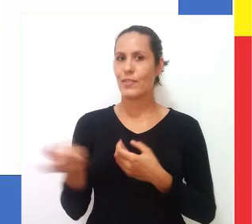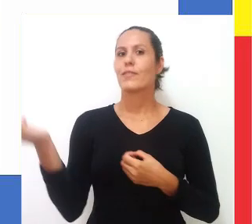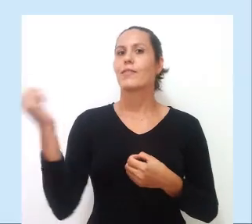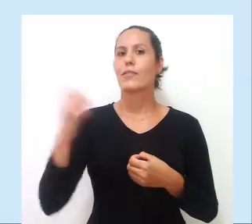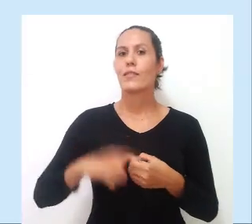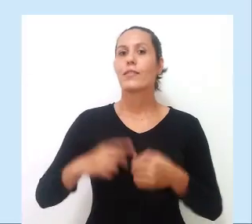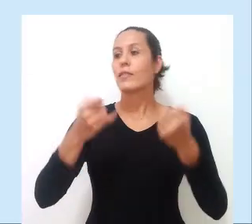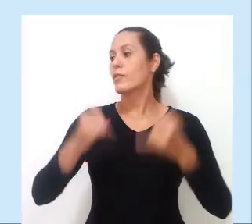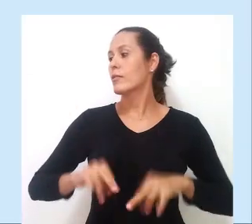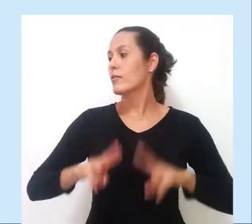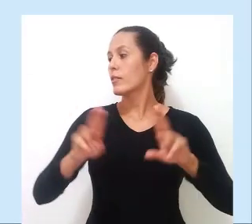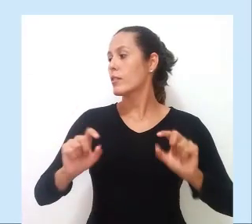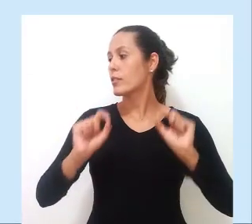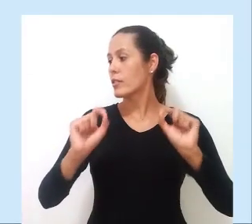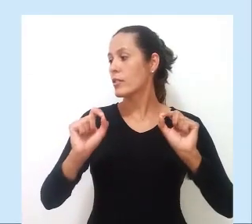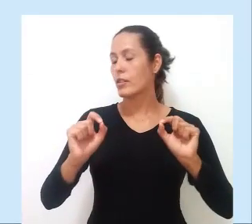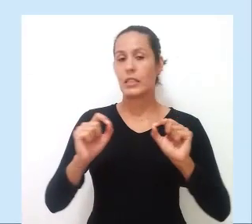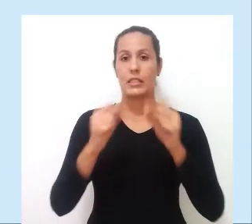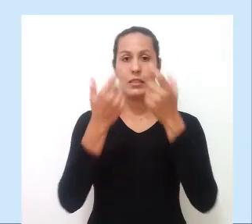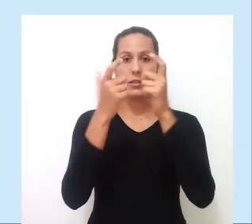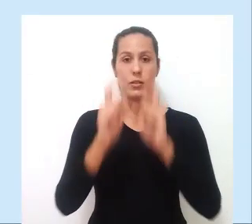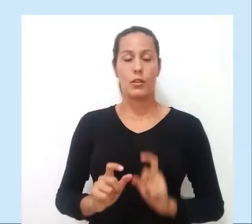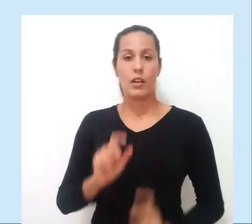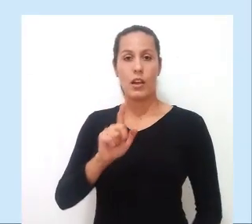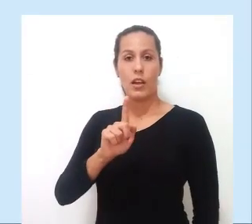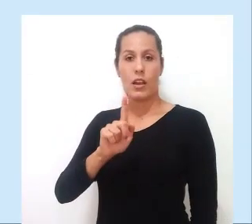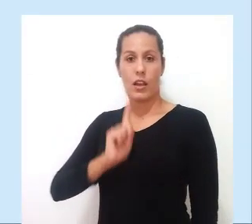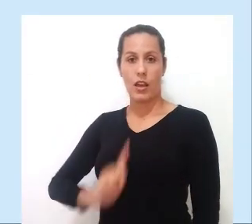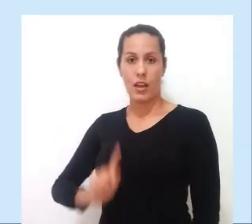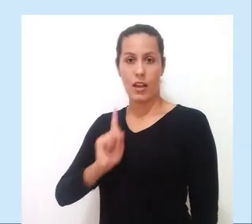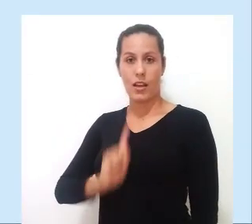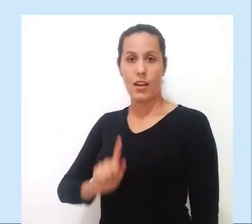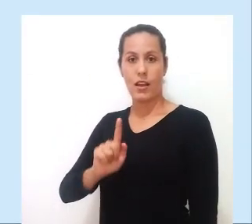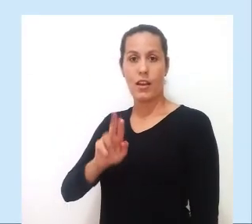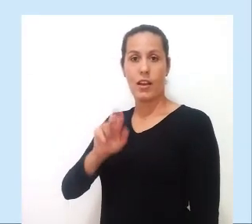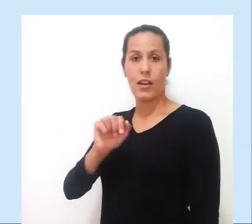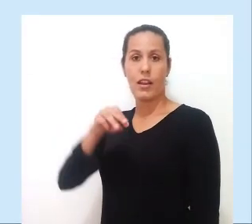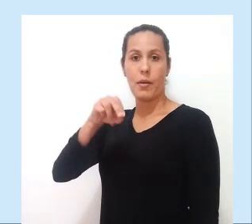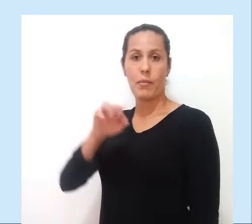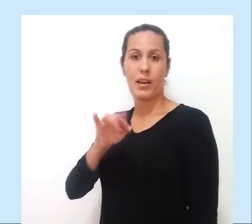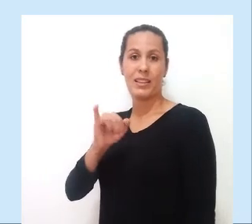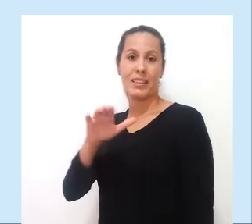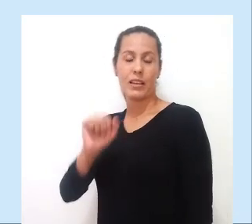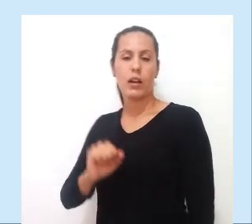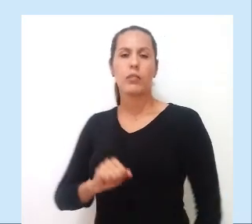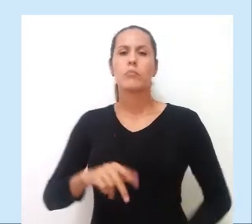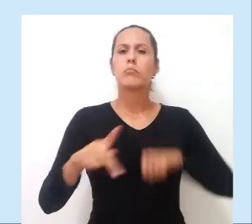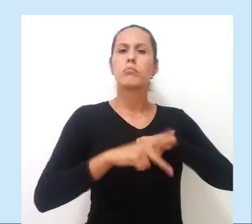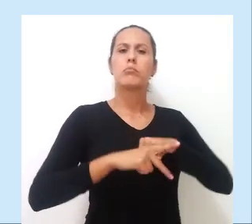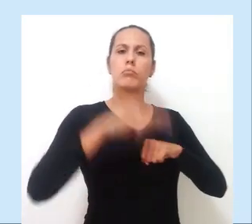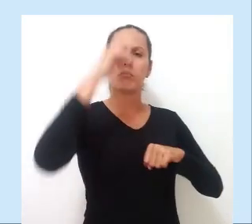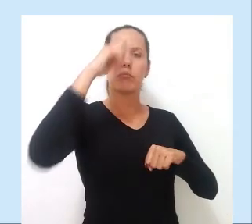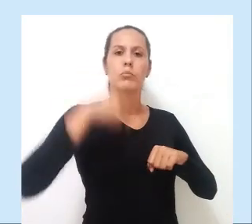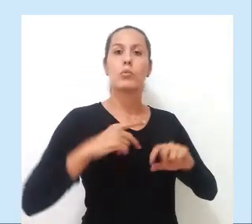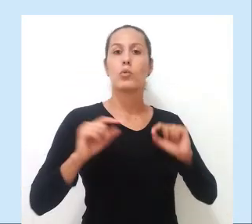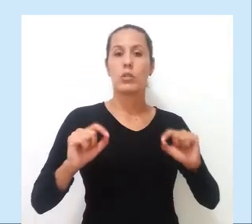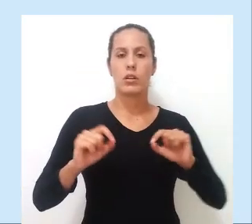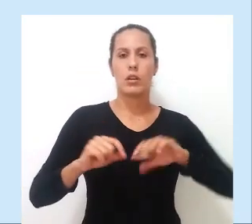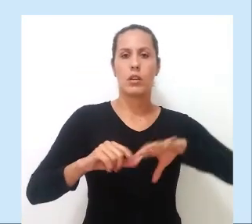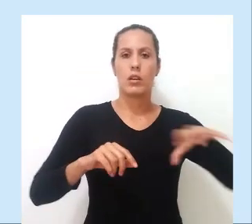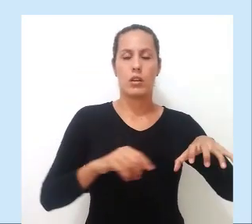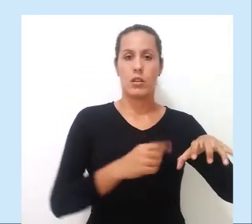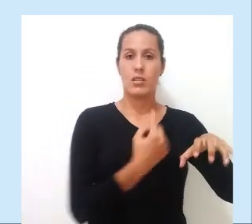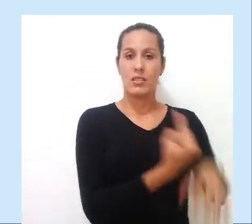exercícios. Agora nós vamos falar de grammar, de gramática. Nós vamos falar sobre os demonstrative pronouns. Eles